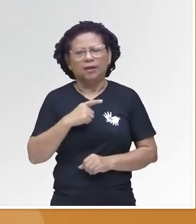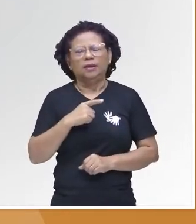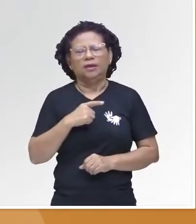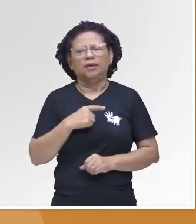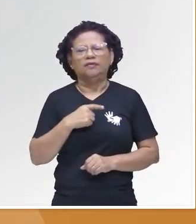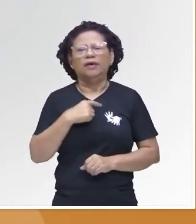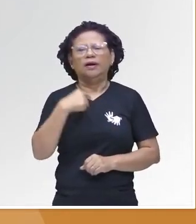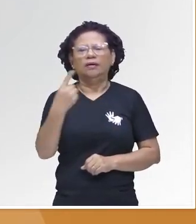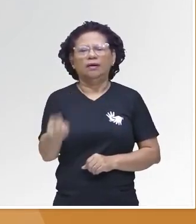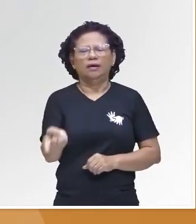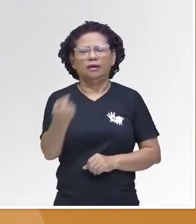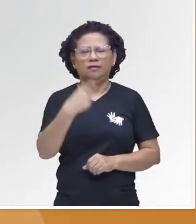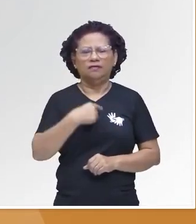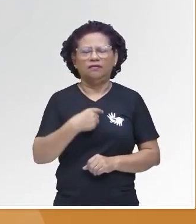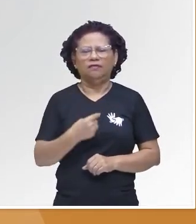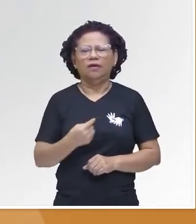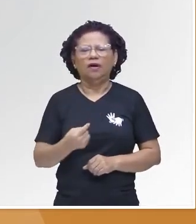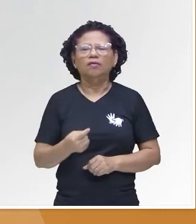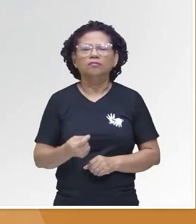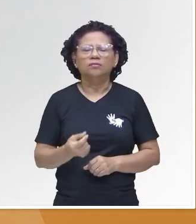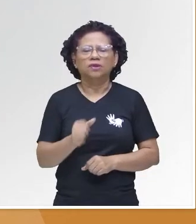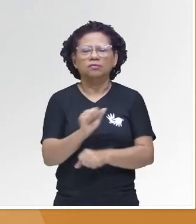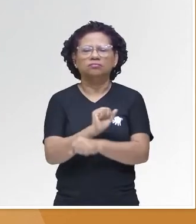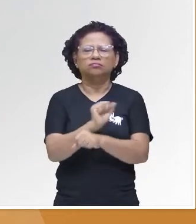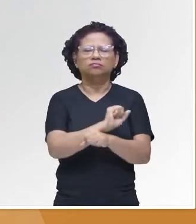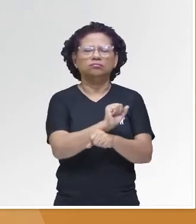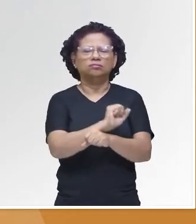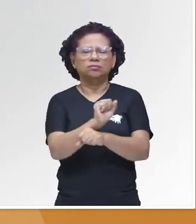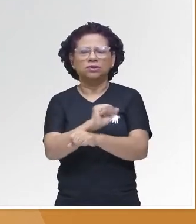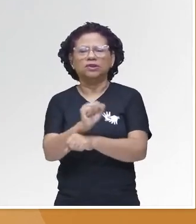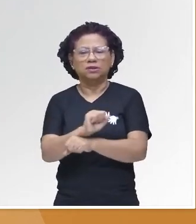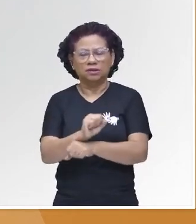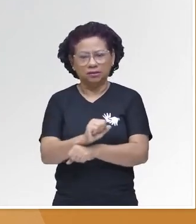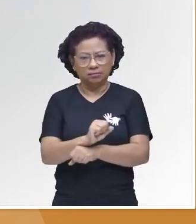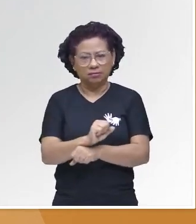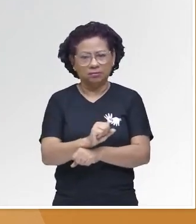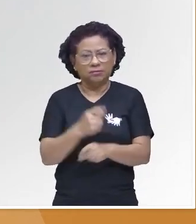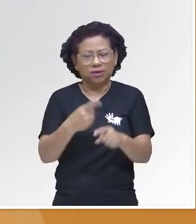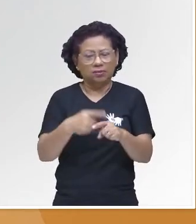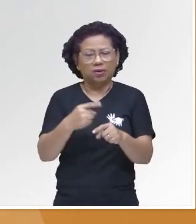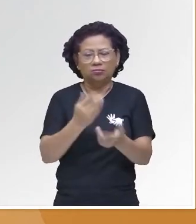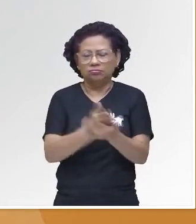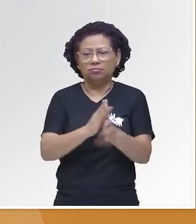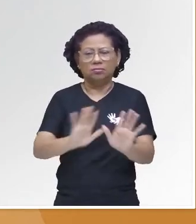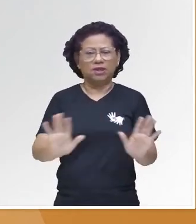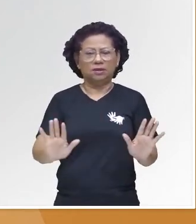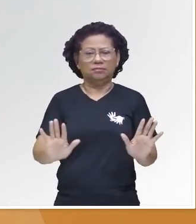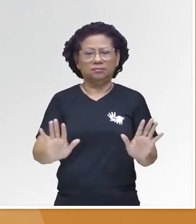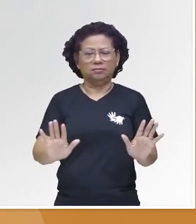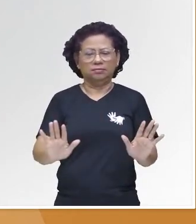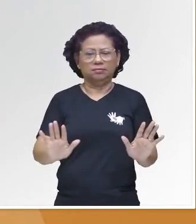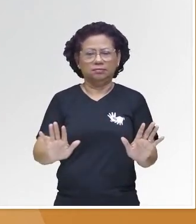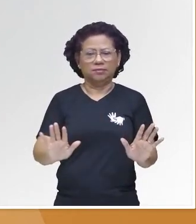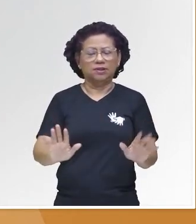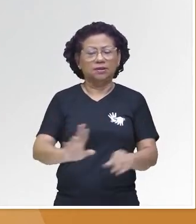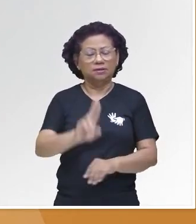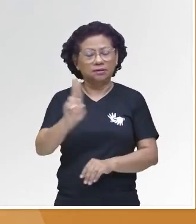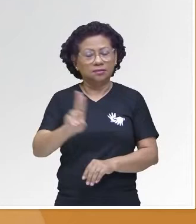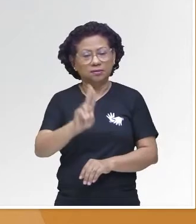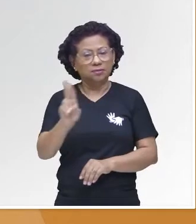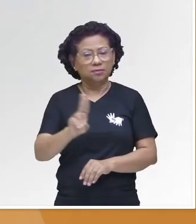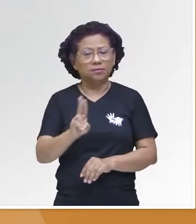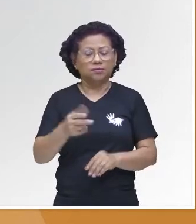o trabalho, para a escola. Então, acaba que essas fontes não renováveis ainda são as mais